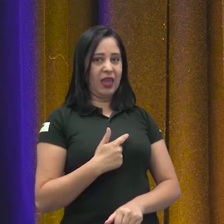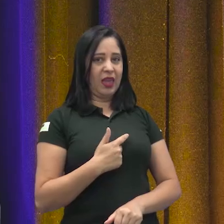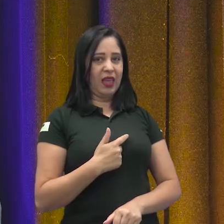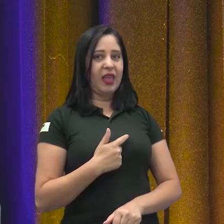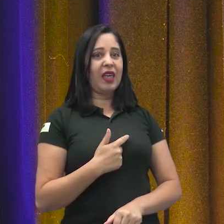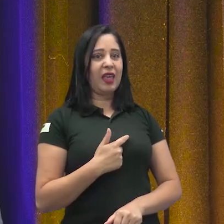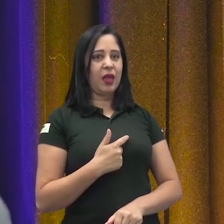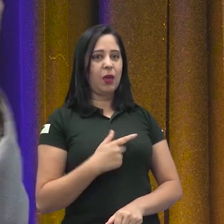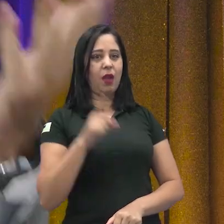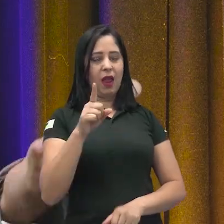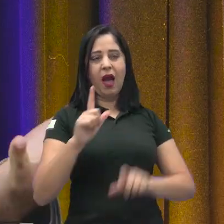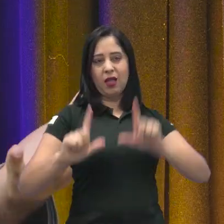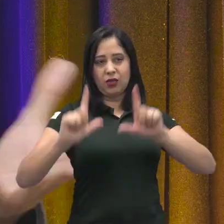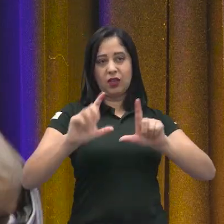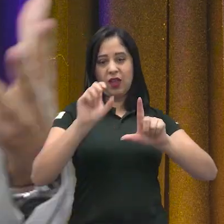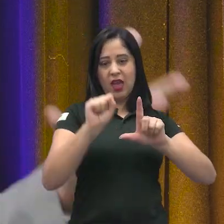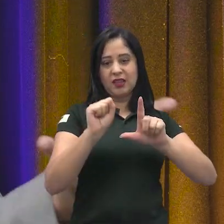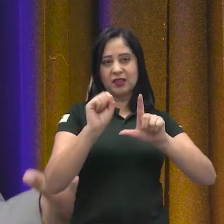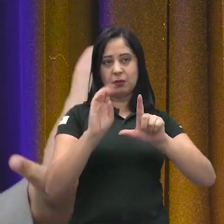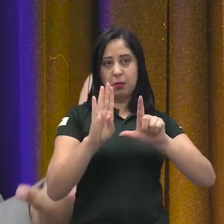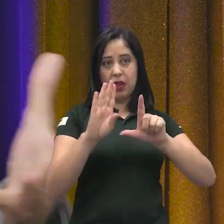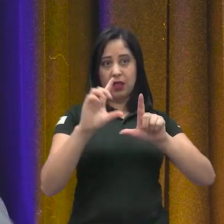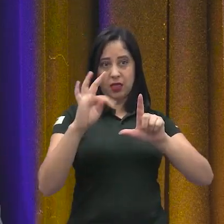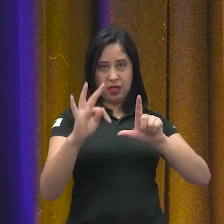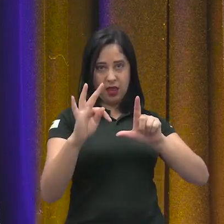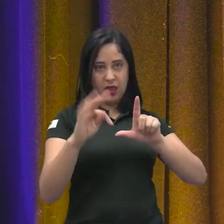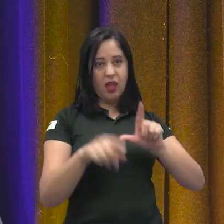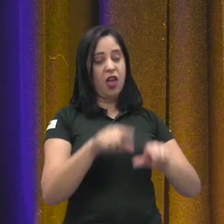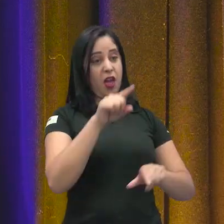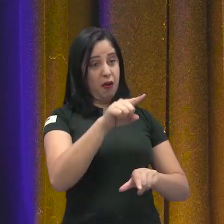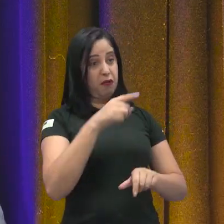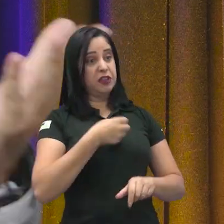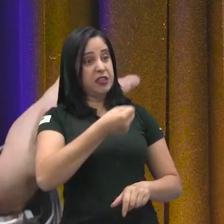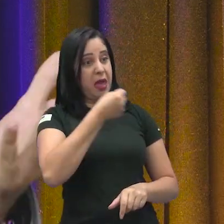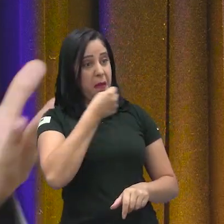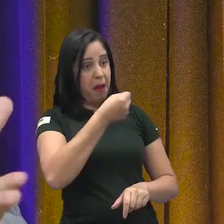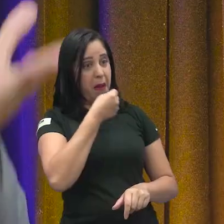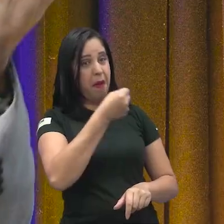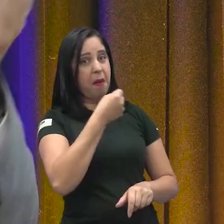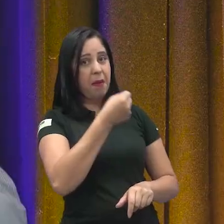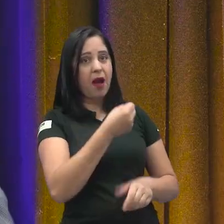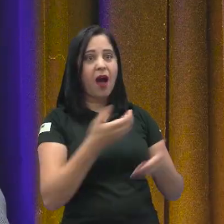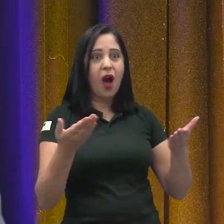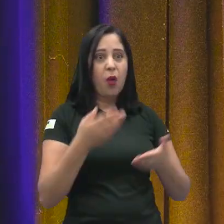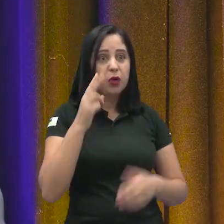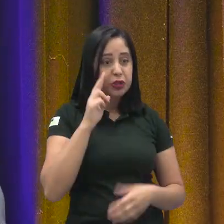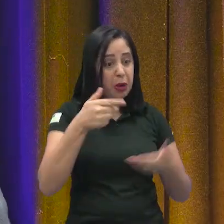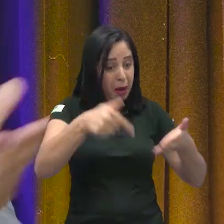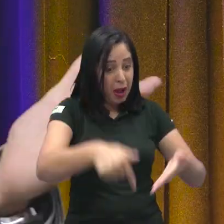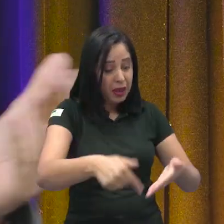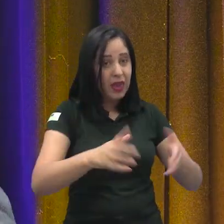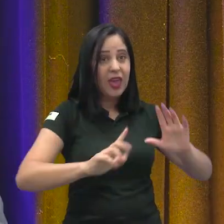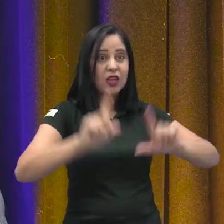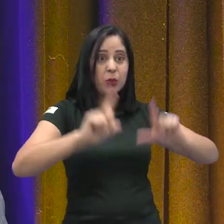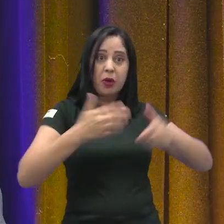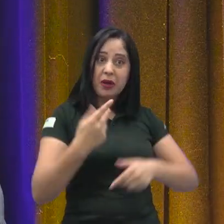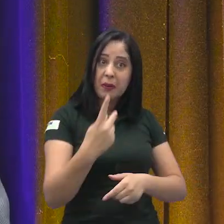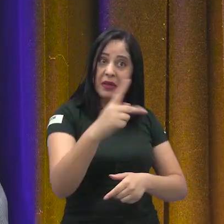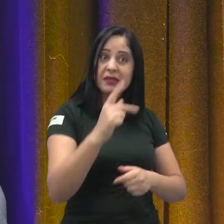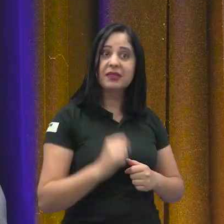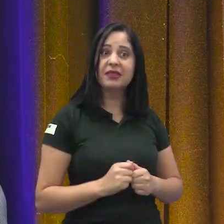no SBT, O Mentor, você foi uma das histórias de case, né, de empreendedorismo, e hoje eu estou aqui vendo o seu crescimento.